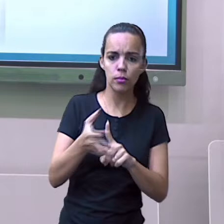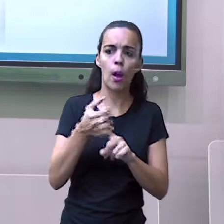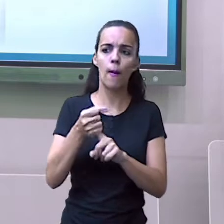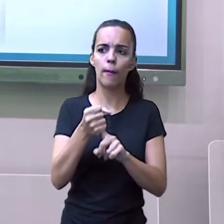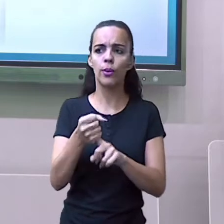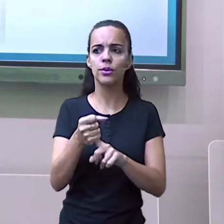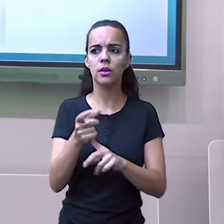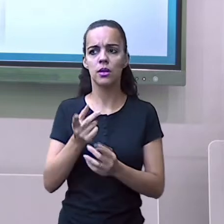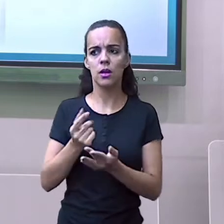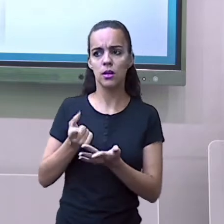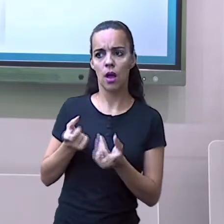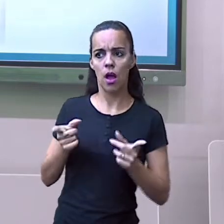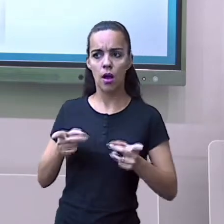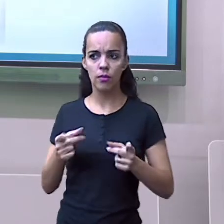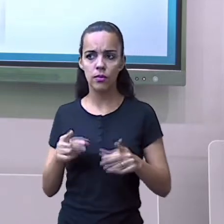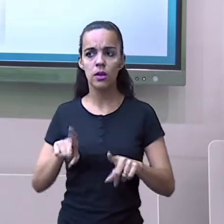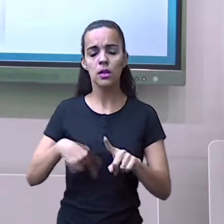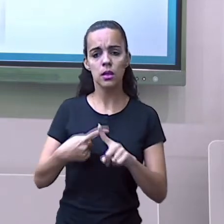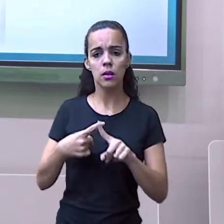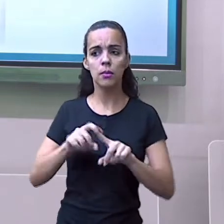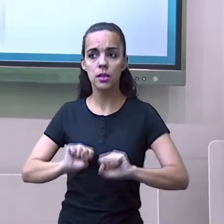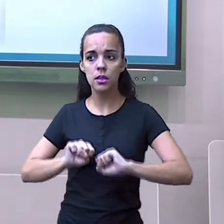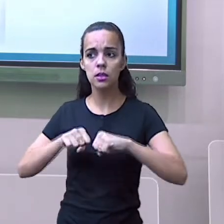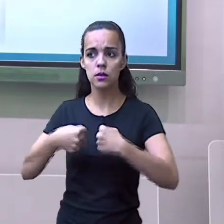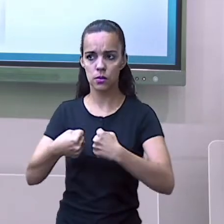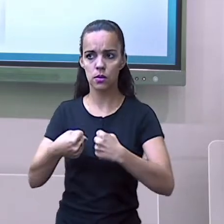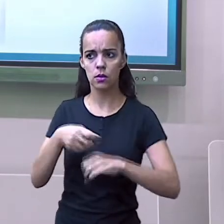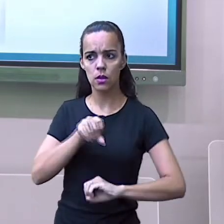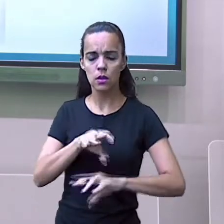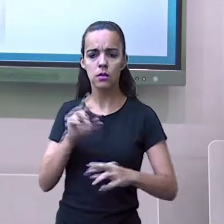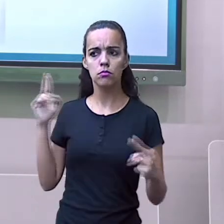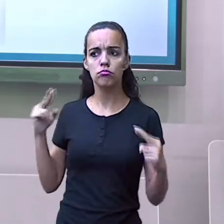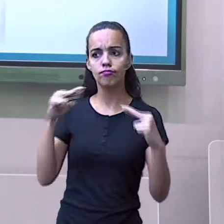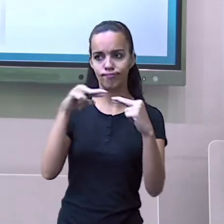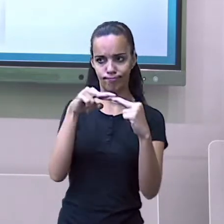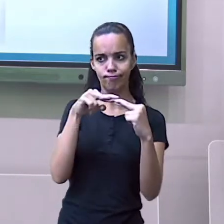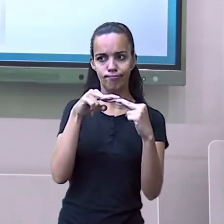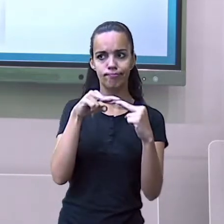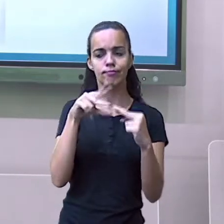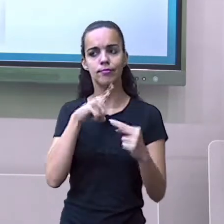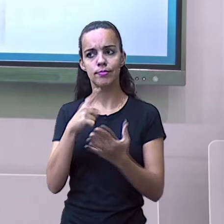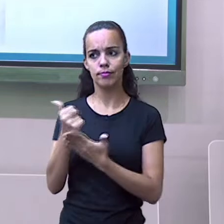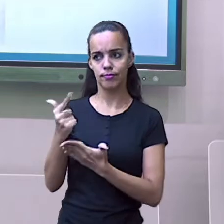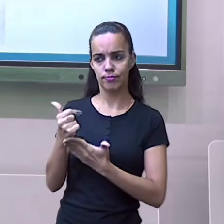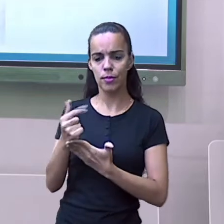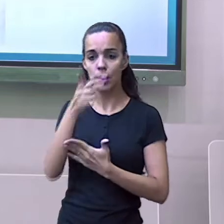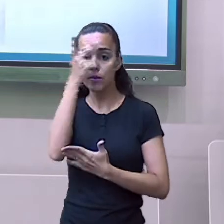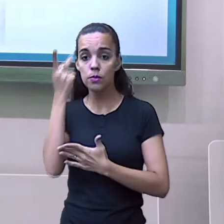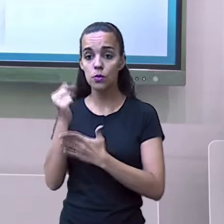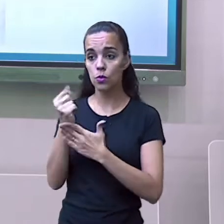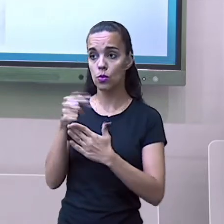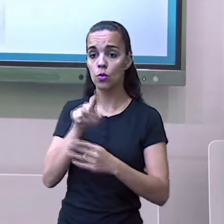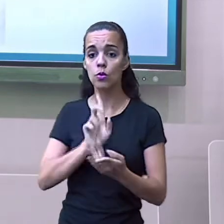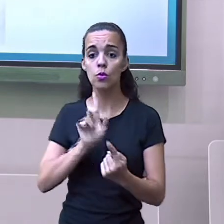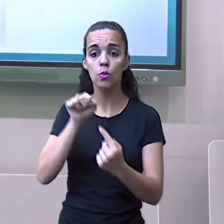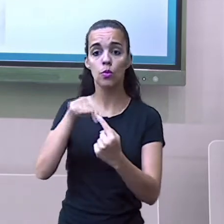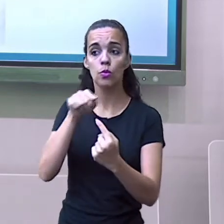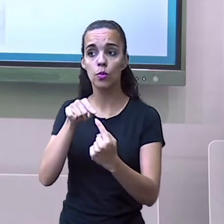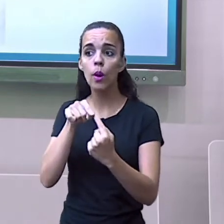da saúde, da segurança, da educação relacionada aos consumos, tendo como